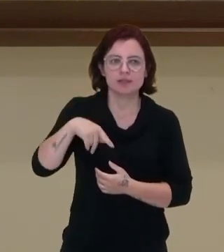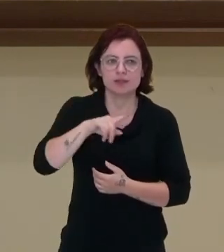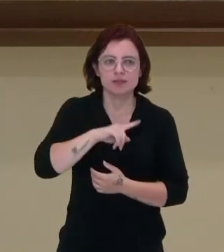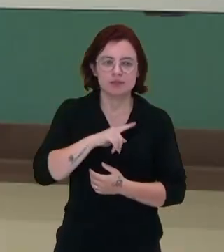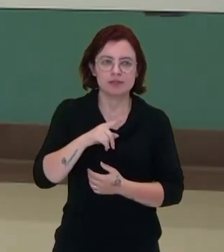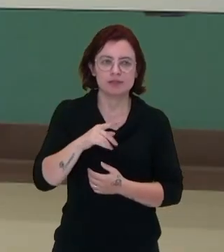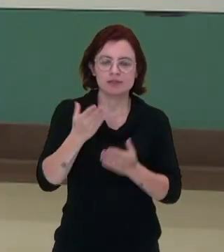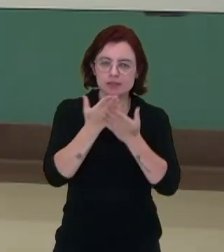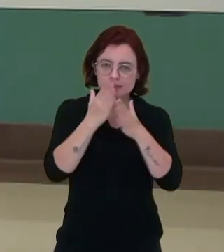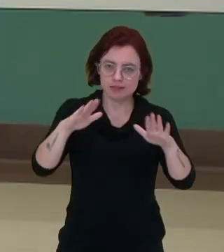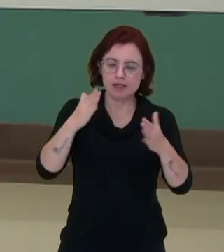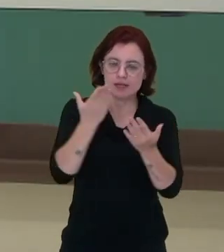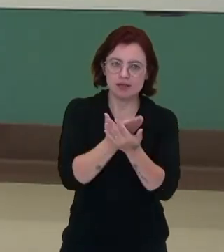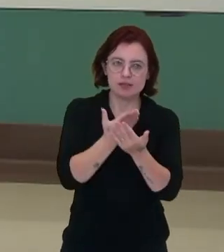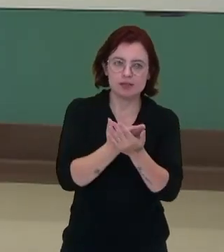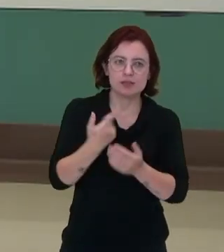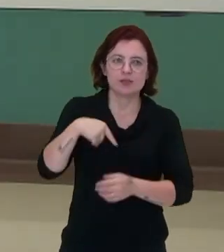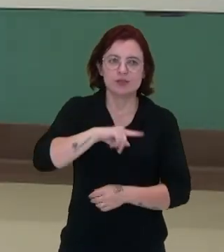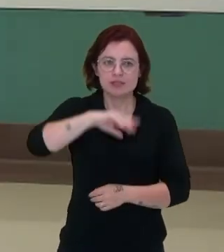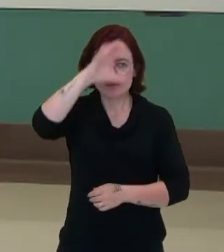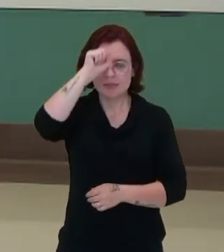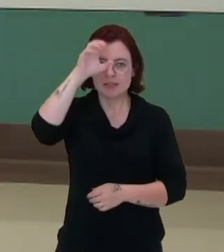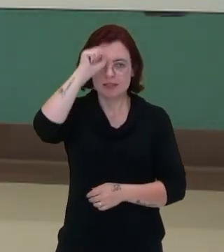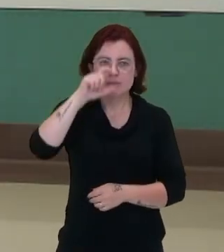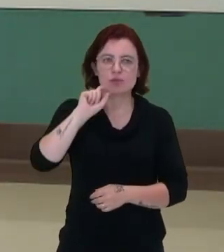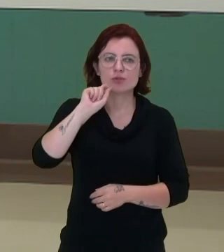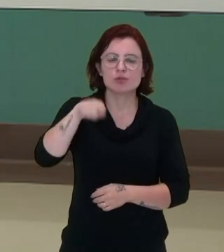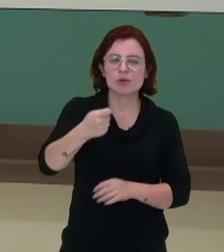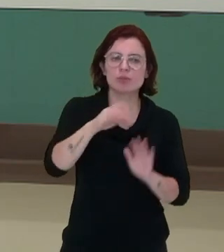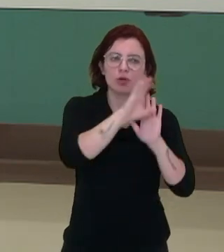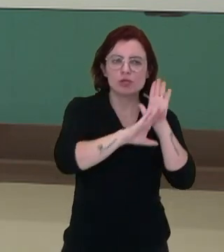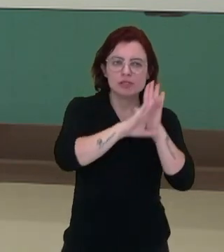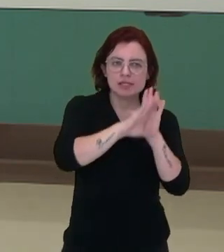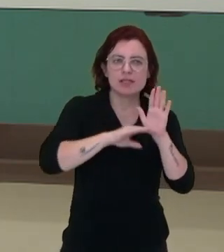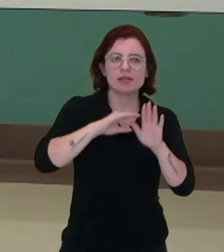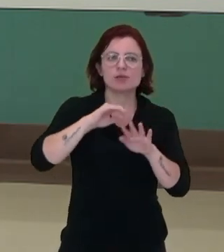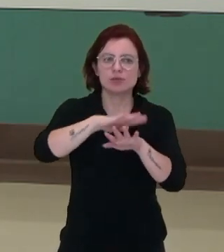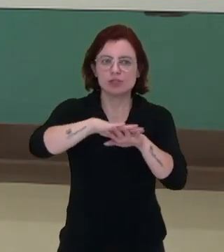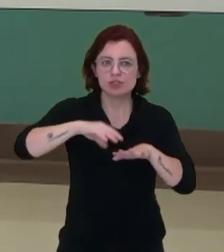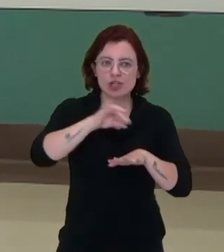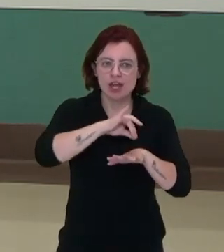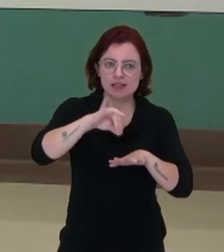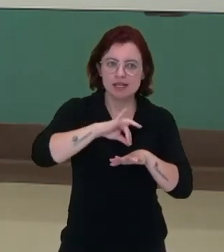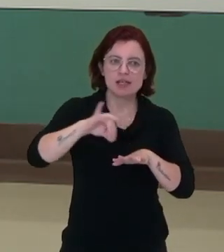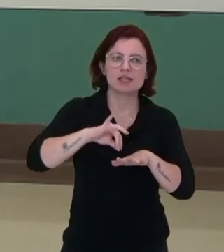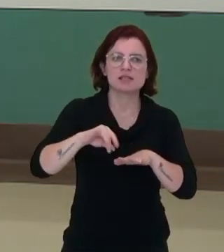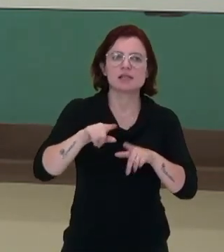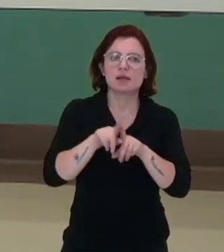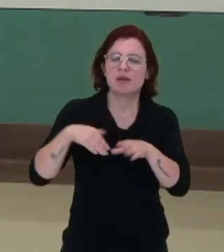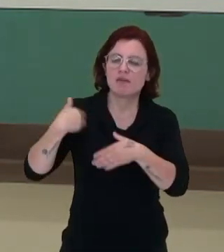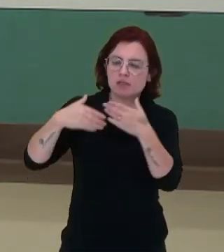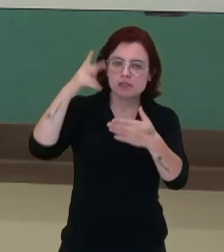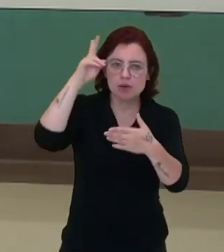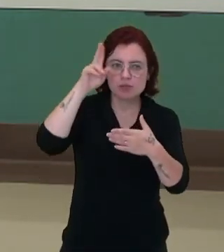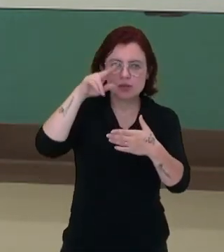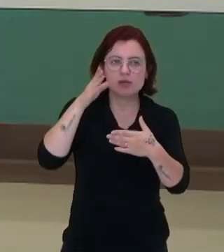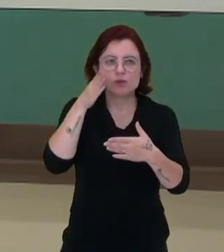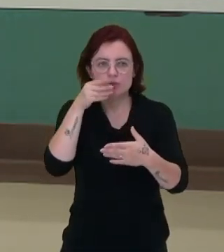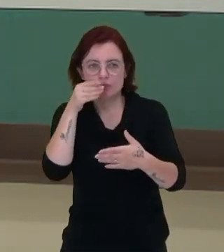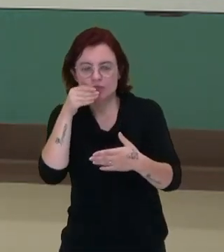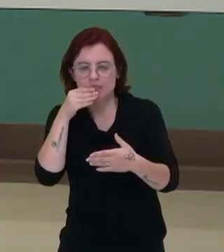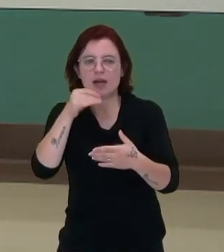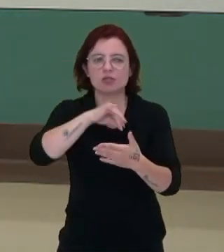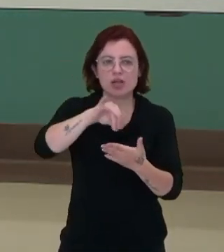vai finalizar. Hoje a gente lembrou aí do conceito do xadrez, um pouquinho da evolução histórica, curiosidades